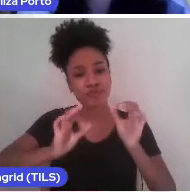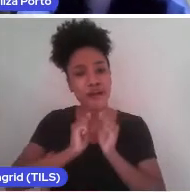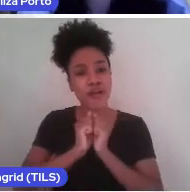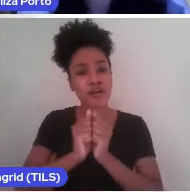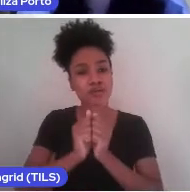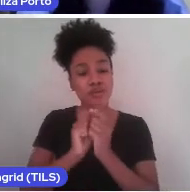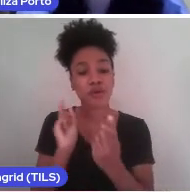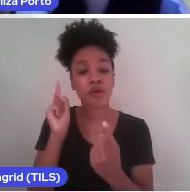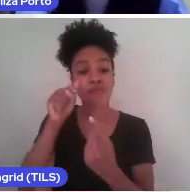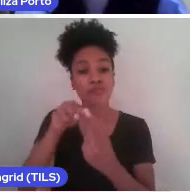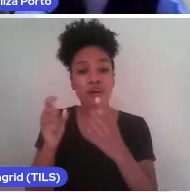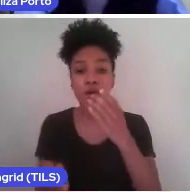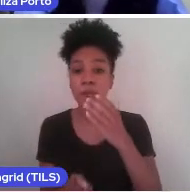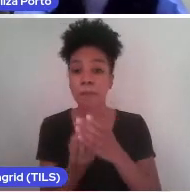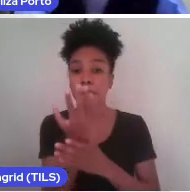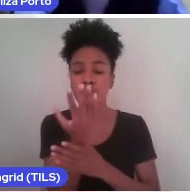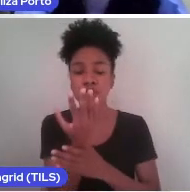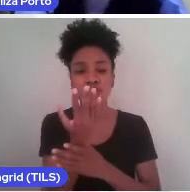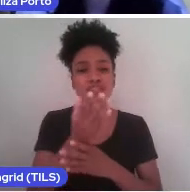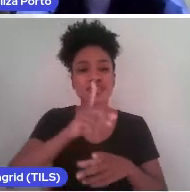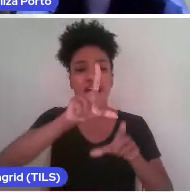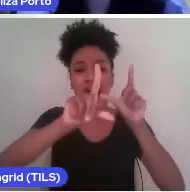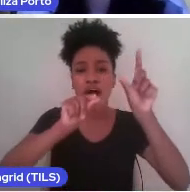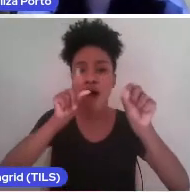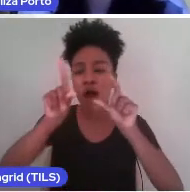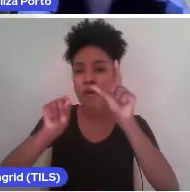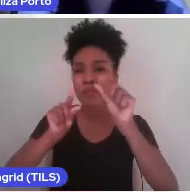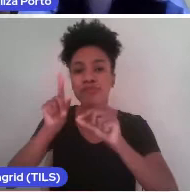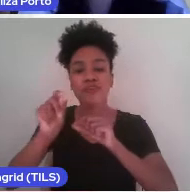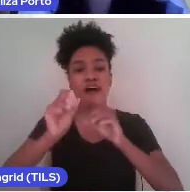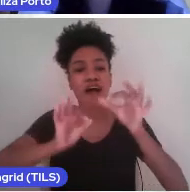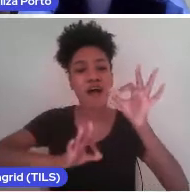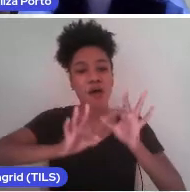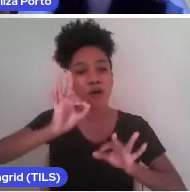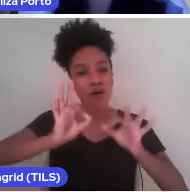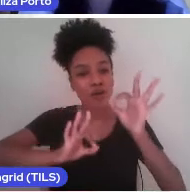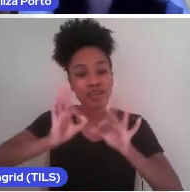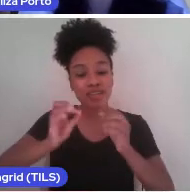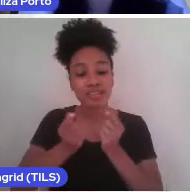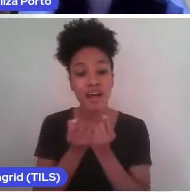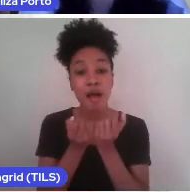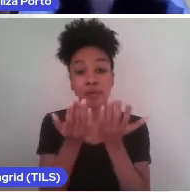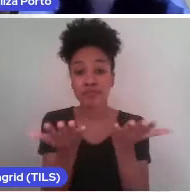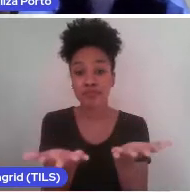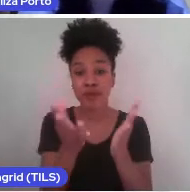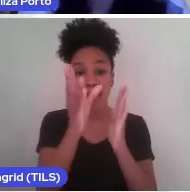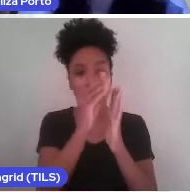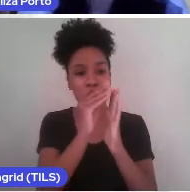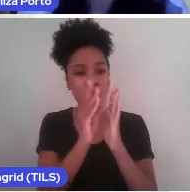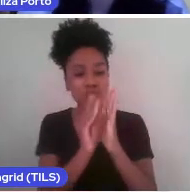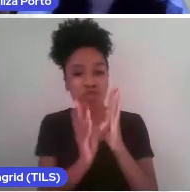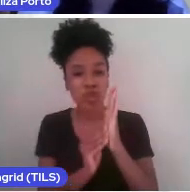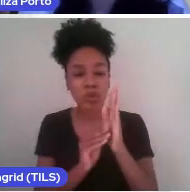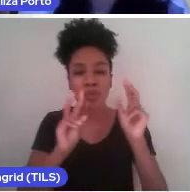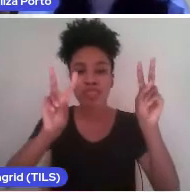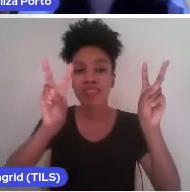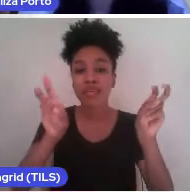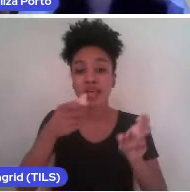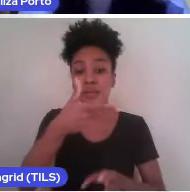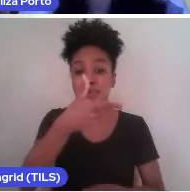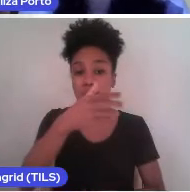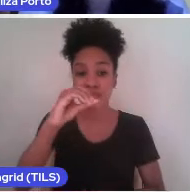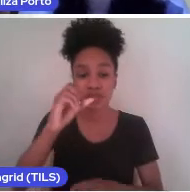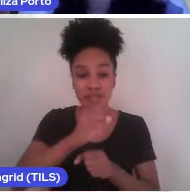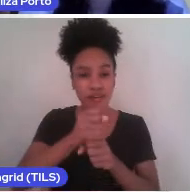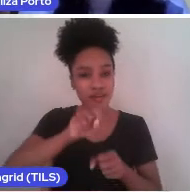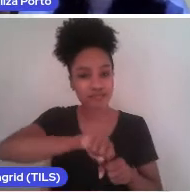produzir, editar, fazer curadoria, organizar e disponibilizar conteúdos sobre os 200 anos